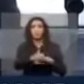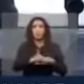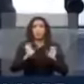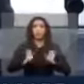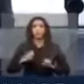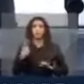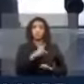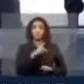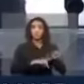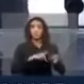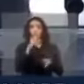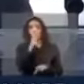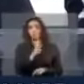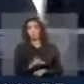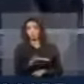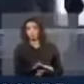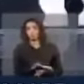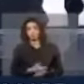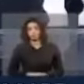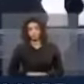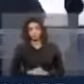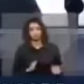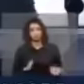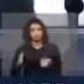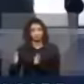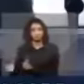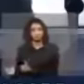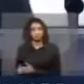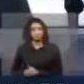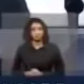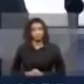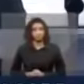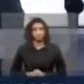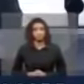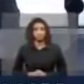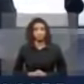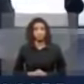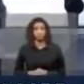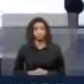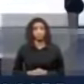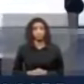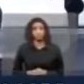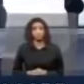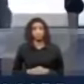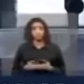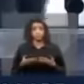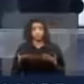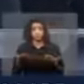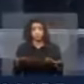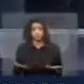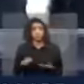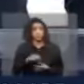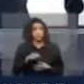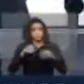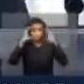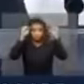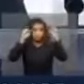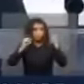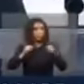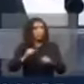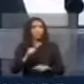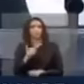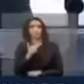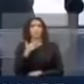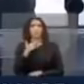povo brasileiro. Salienta-se outro sim, que não cabe a esta Suprema Corte alterar a conduta moral do